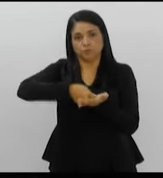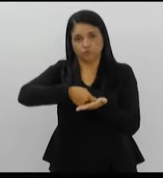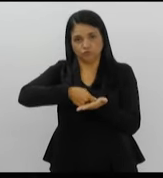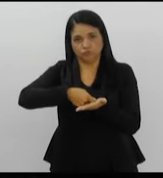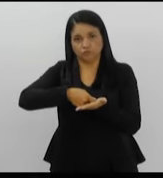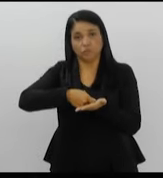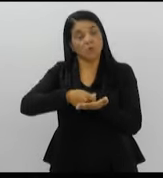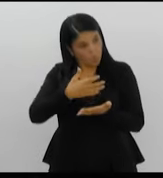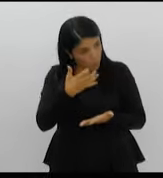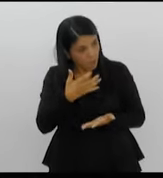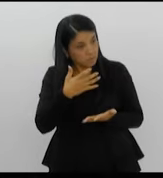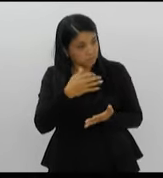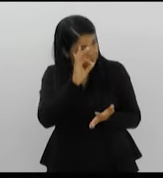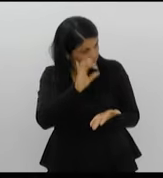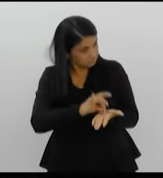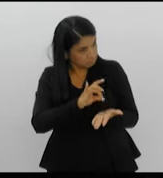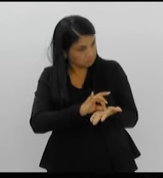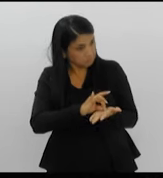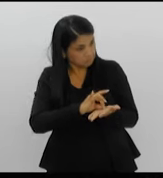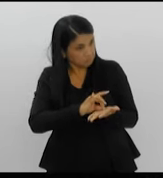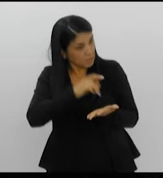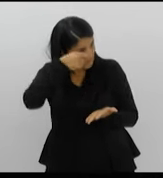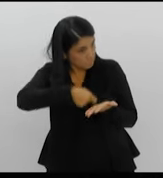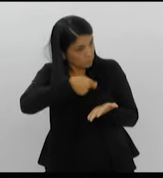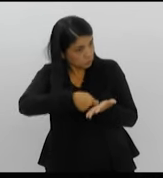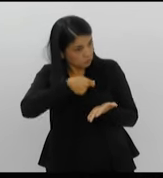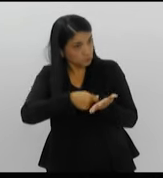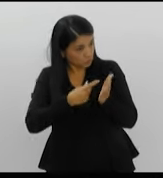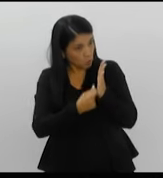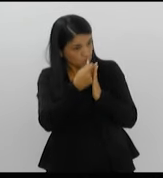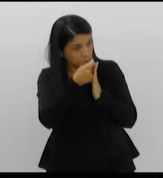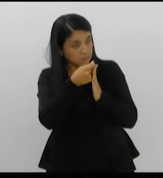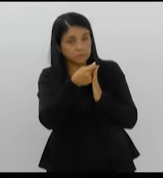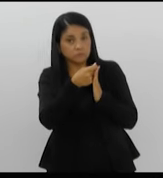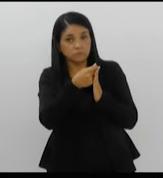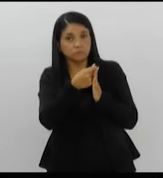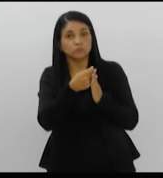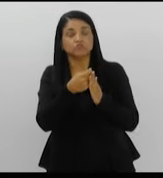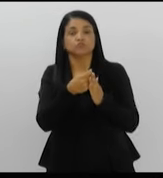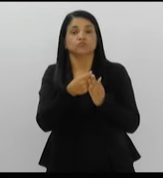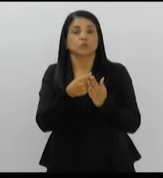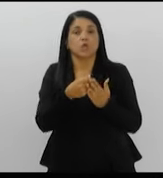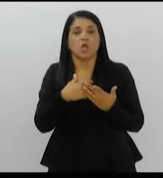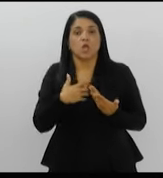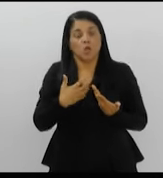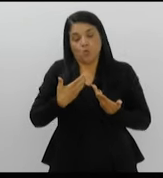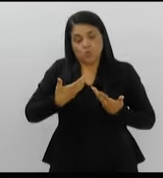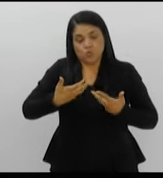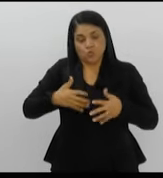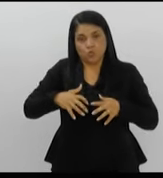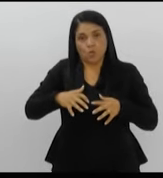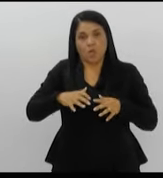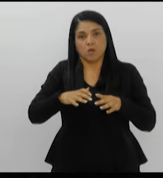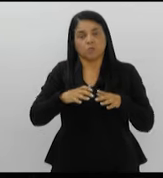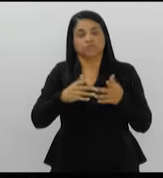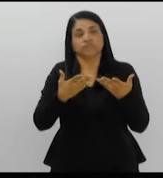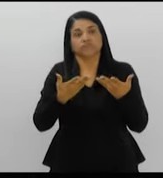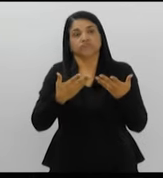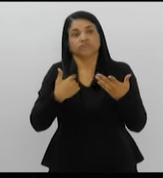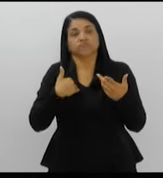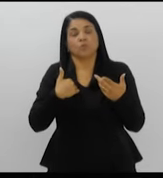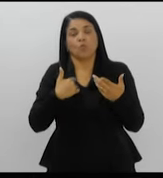E quero mesmo. E quero mesmo. E não um orçamento autorizativo, que quando